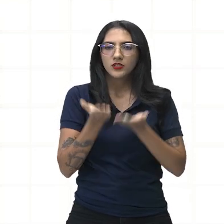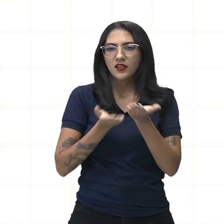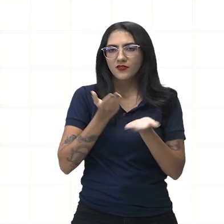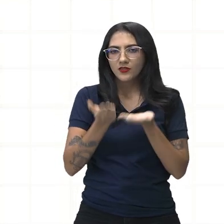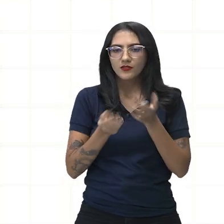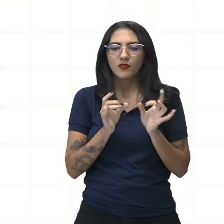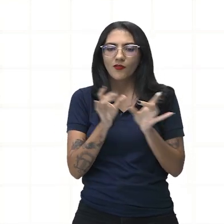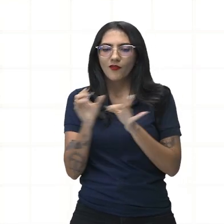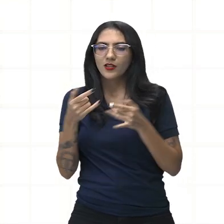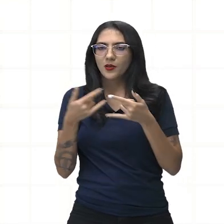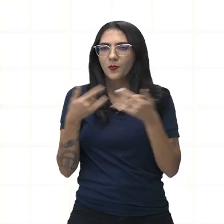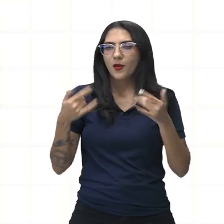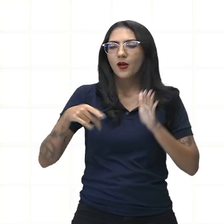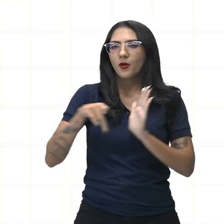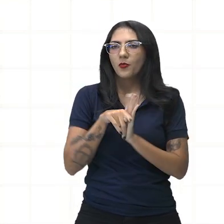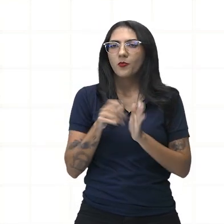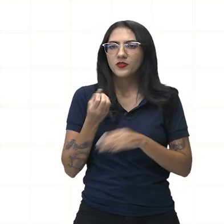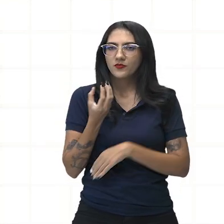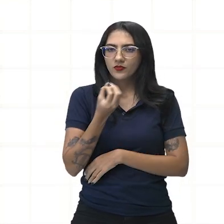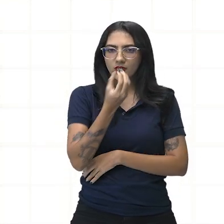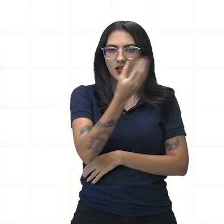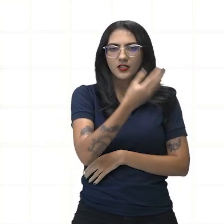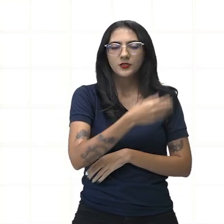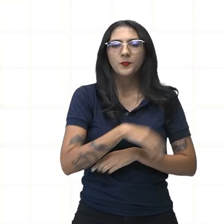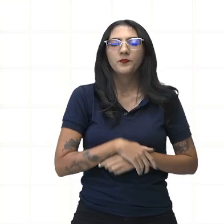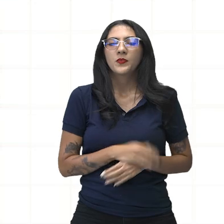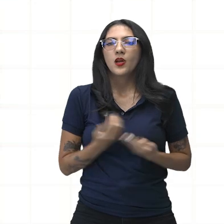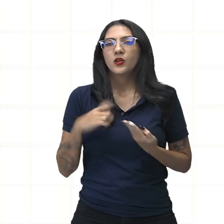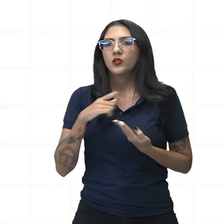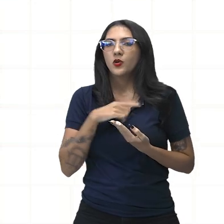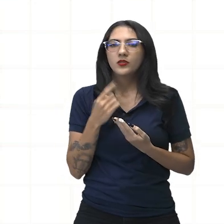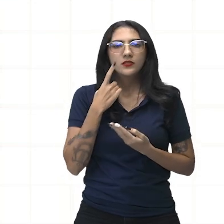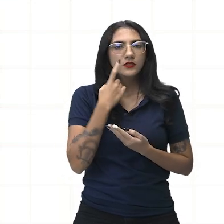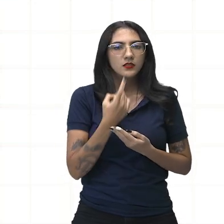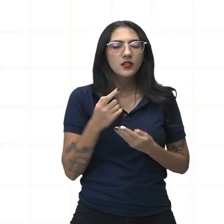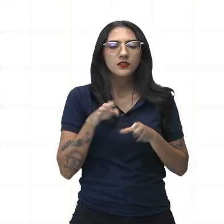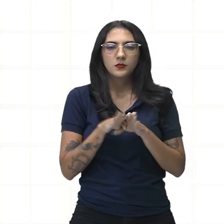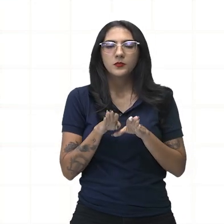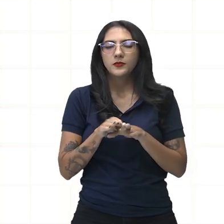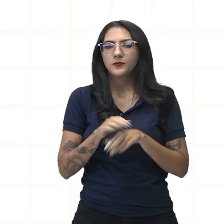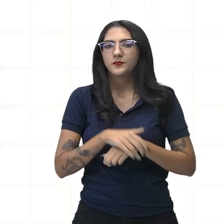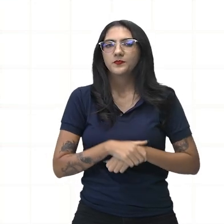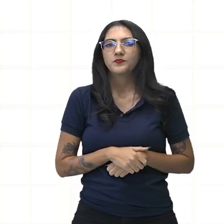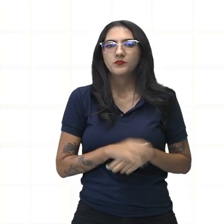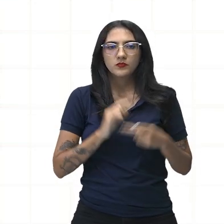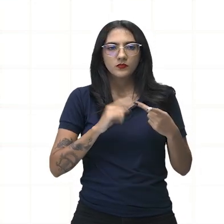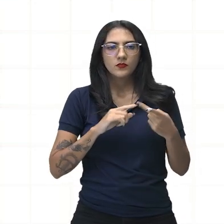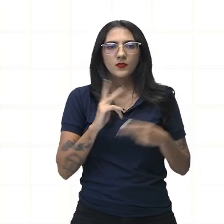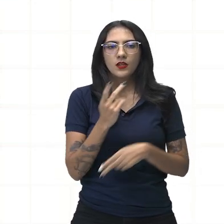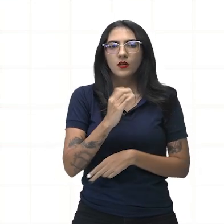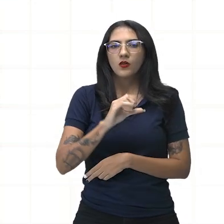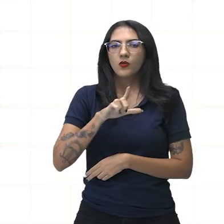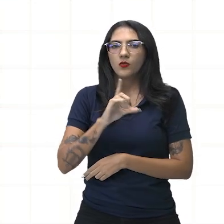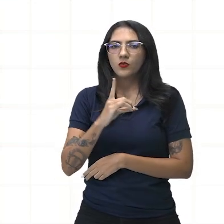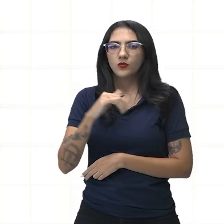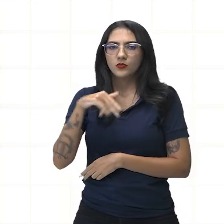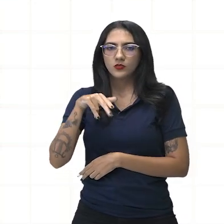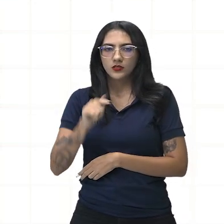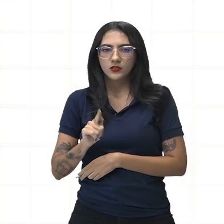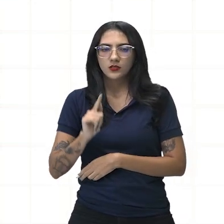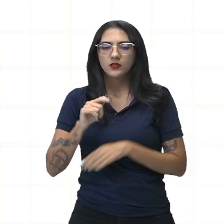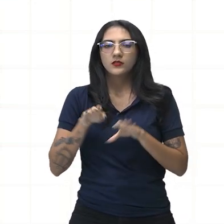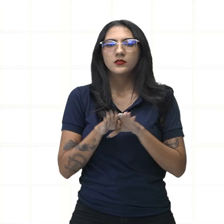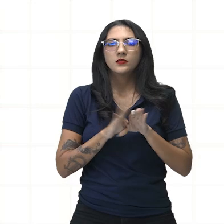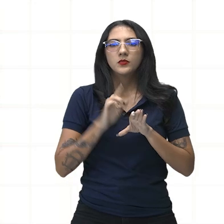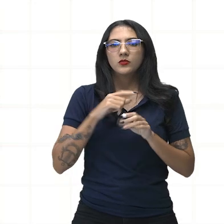serviço de vendas de passagem, por exemplo, né? Então, elas se unem ali para diminuir a concorrência. Temos o holding também. E aqui a